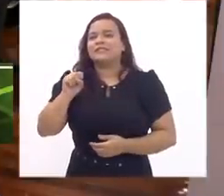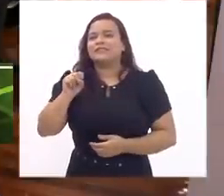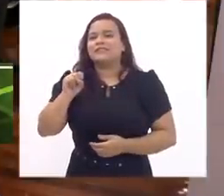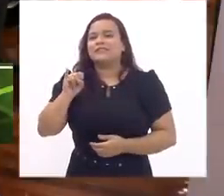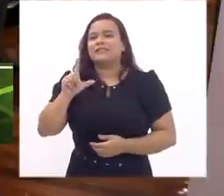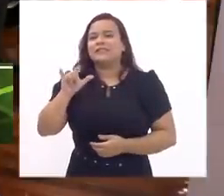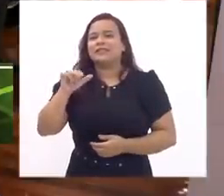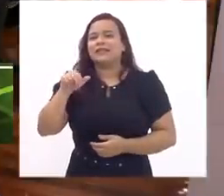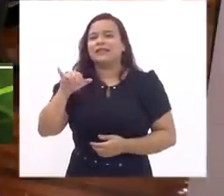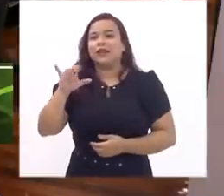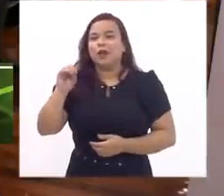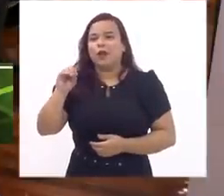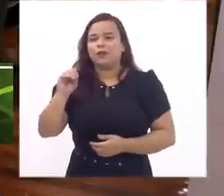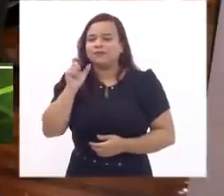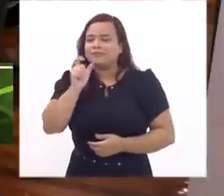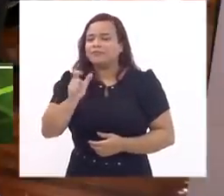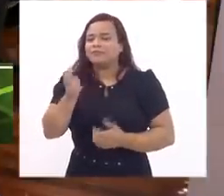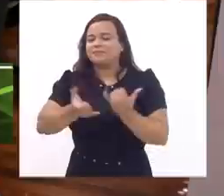17º.